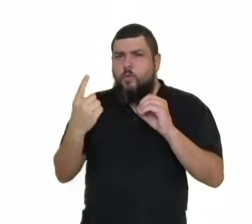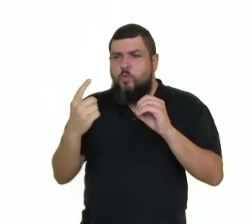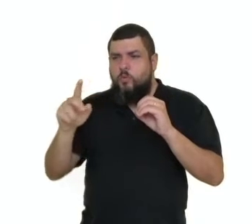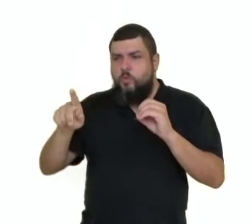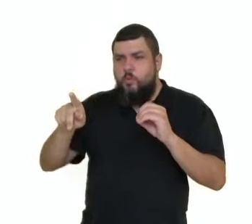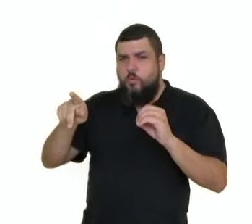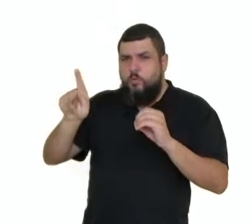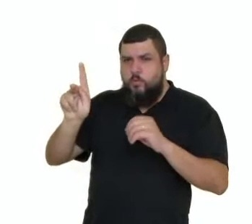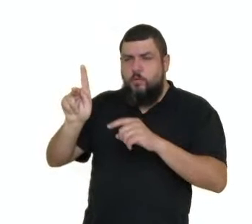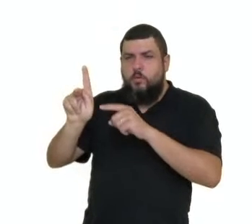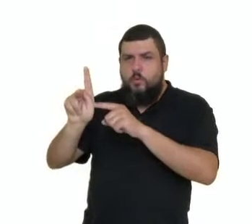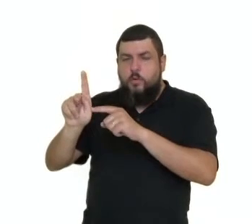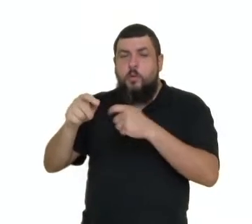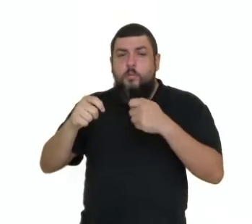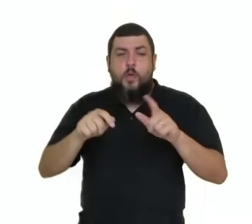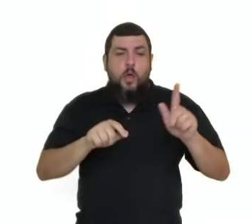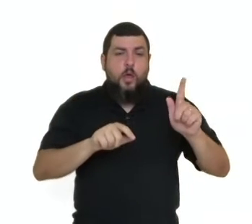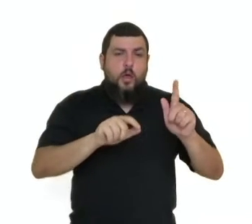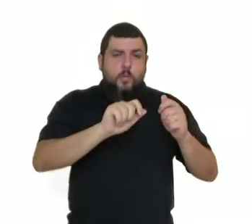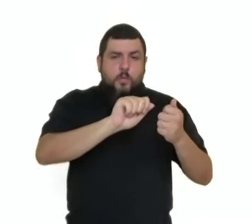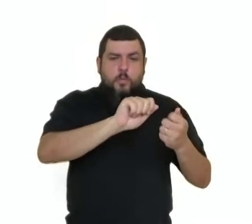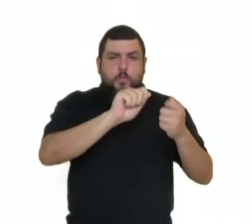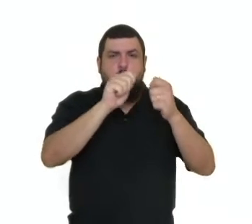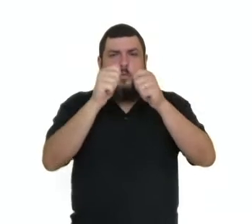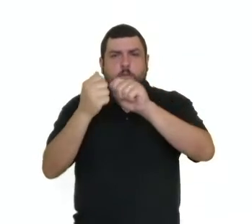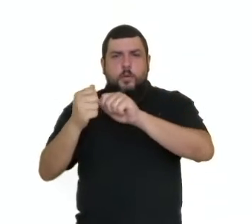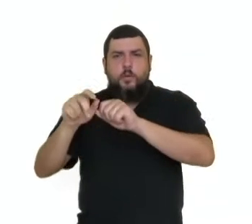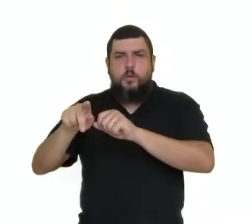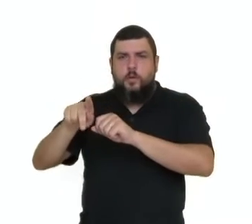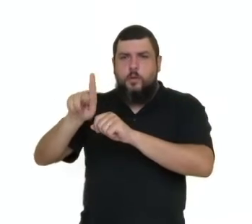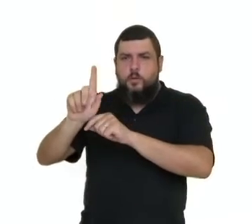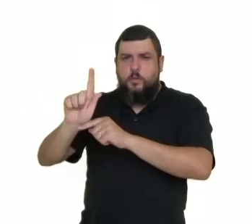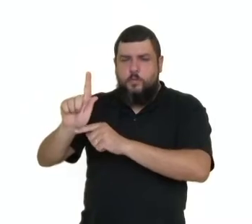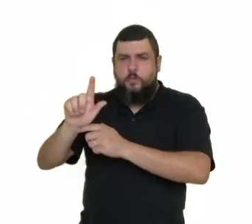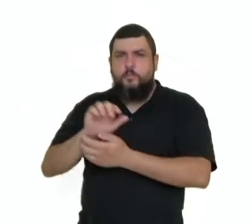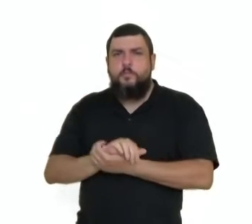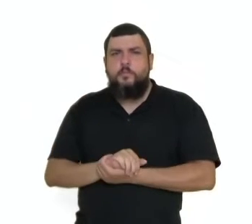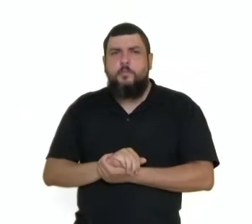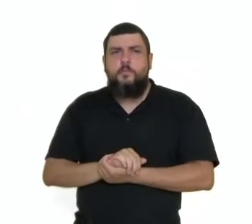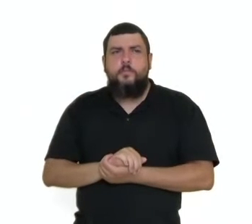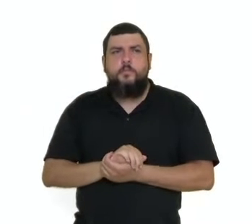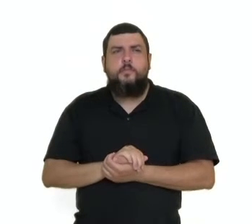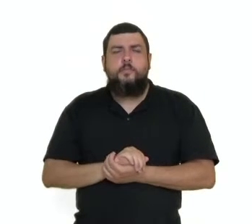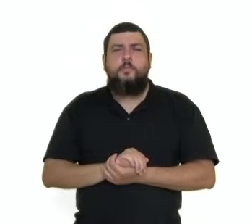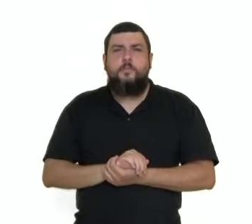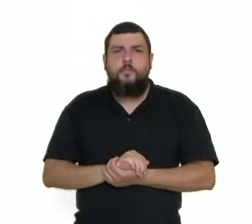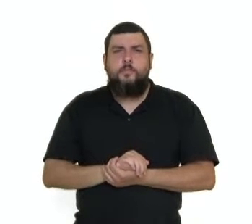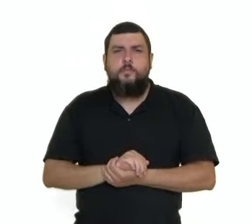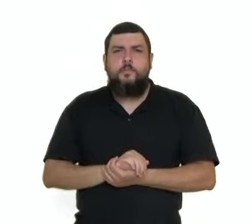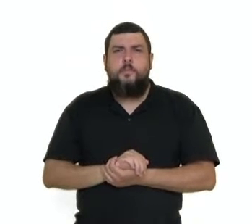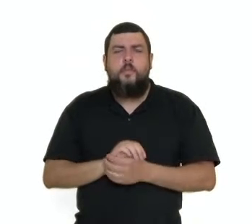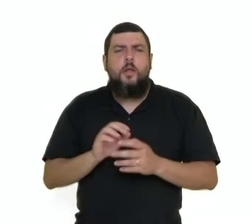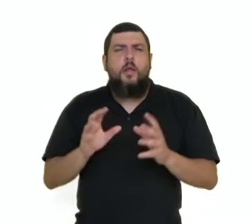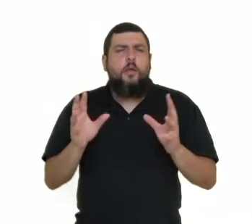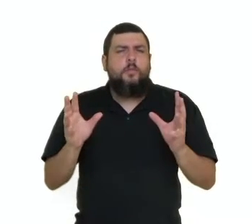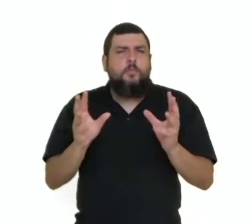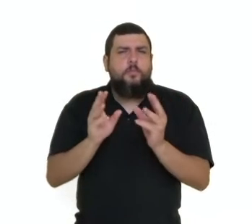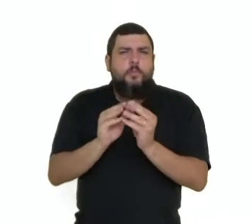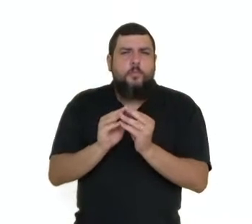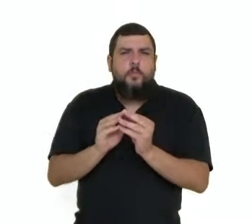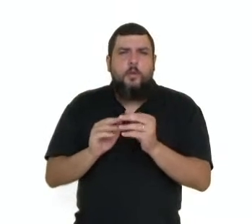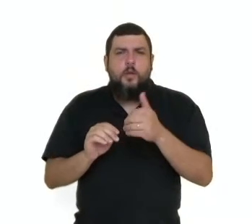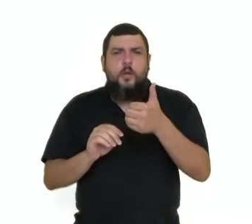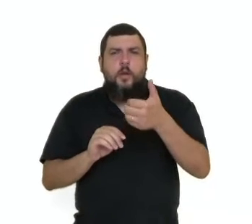0,0001 quilograma, que deixando de uma forma mais elegante, né? Vamos deixar aqui na ordem de base 10, 10 a menos